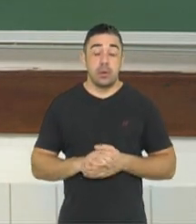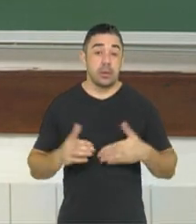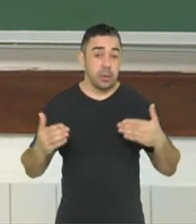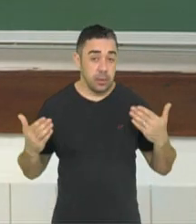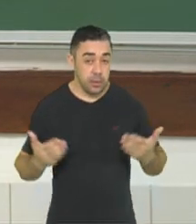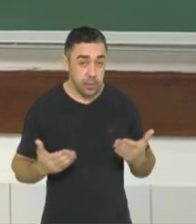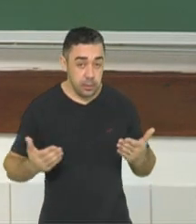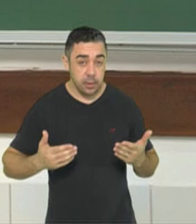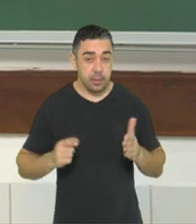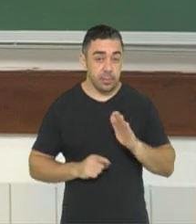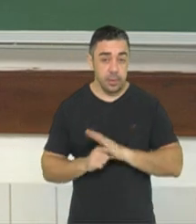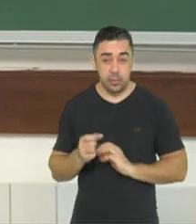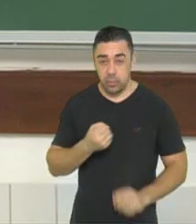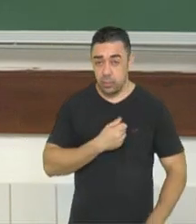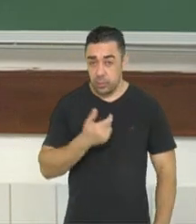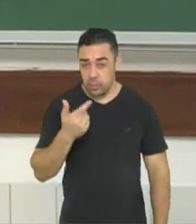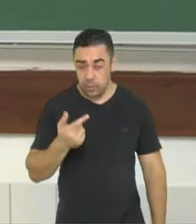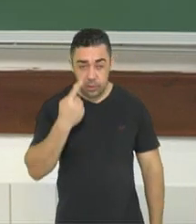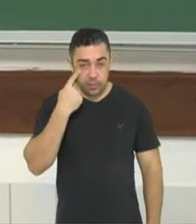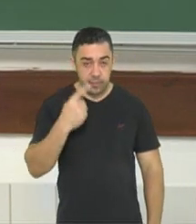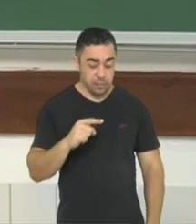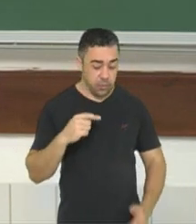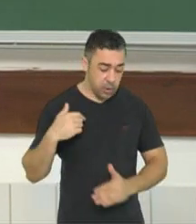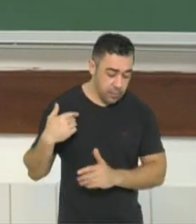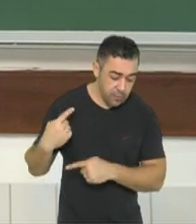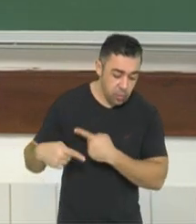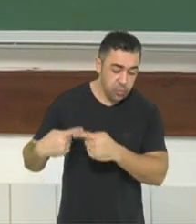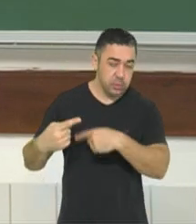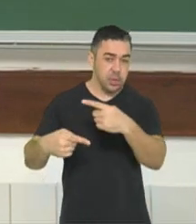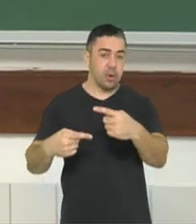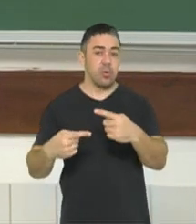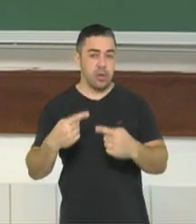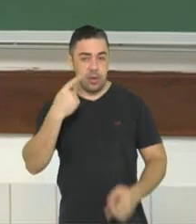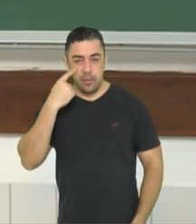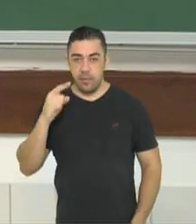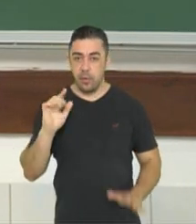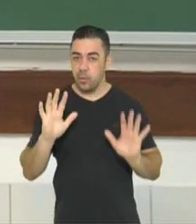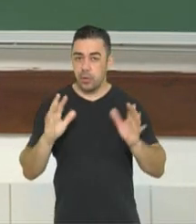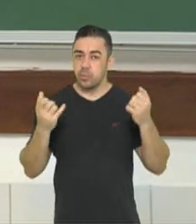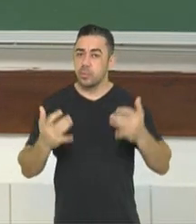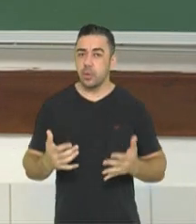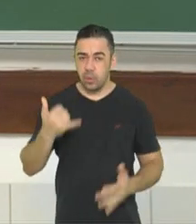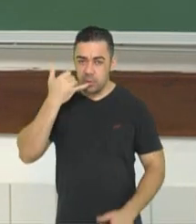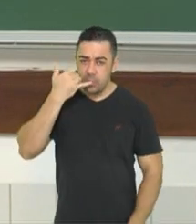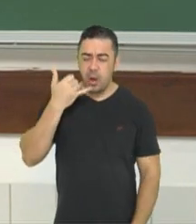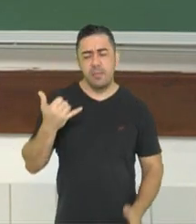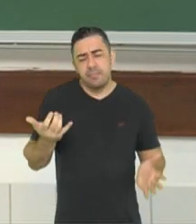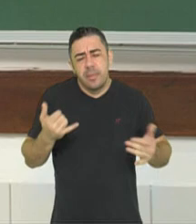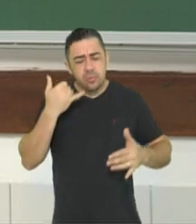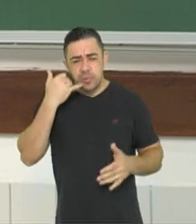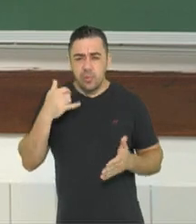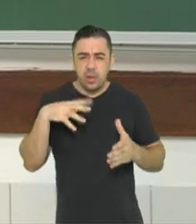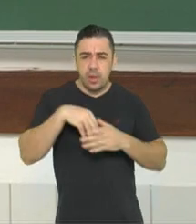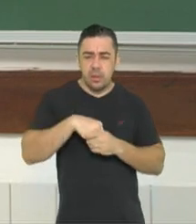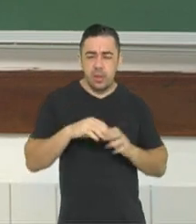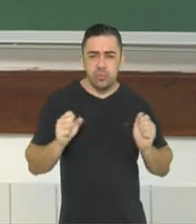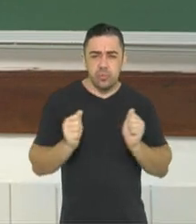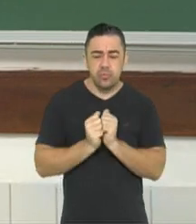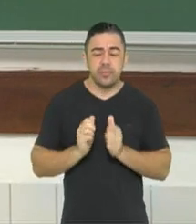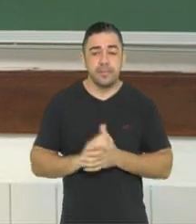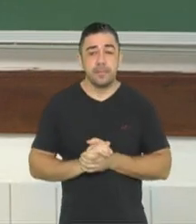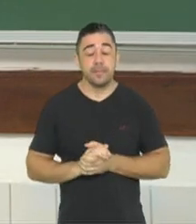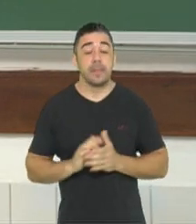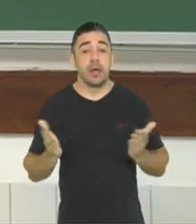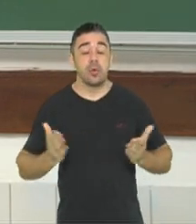Bem, agora que a gente viu essas evoluções, a gente não falou ali do celular, mas a gente lembra que ele tá aí, né? A gente vai